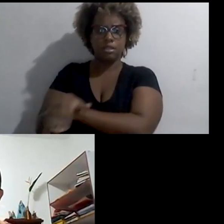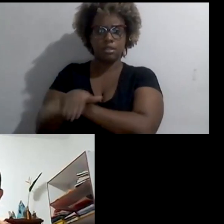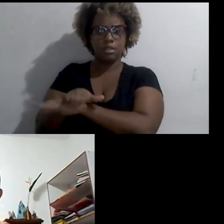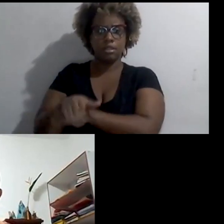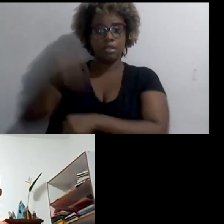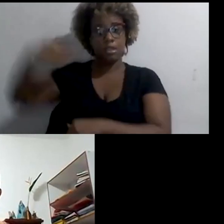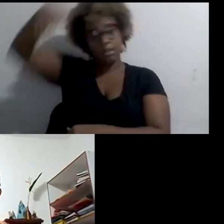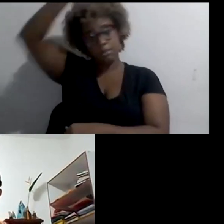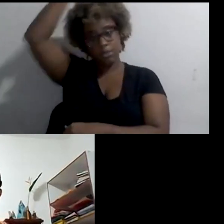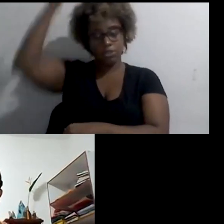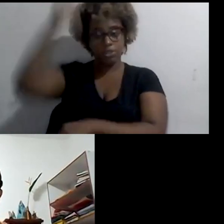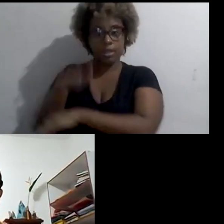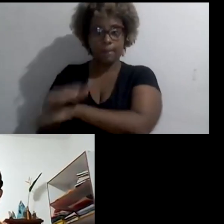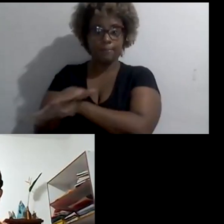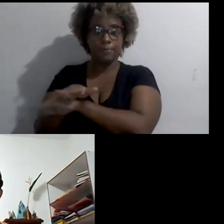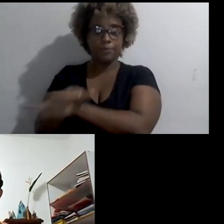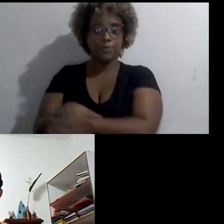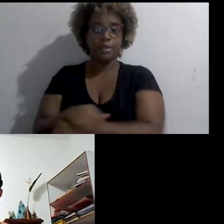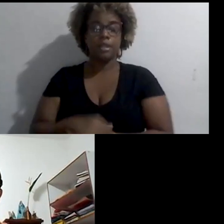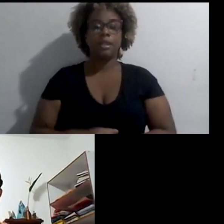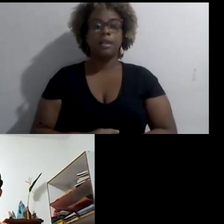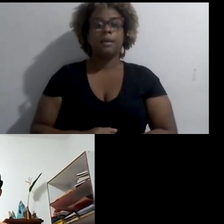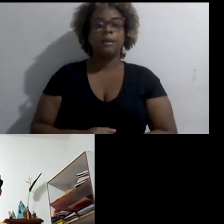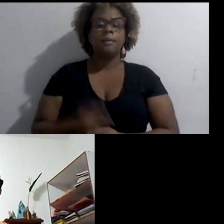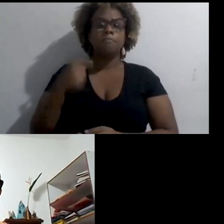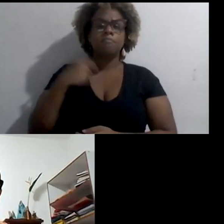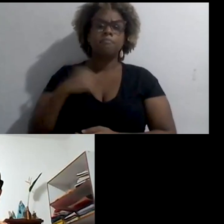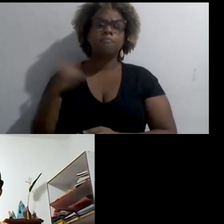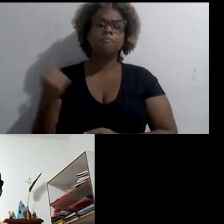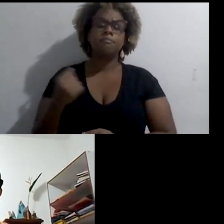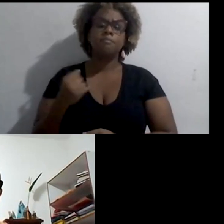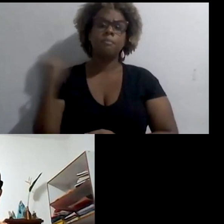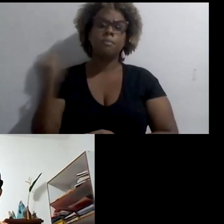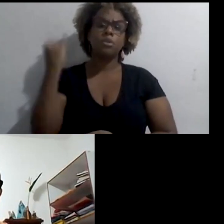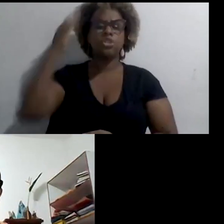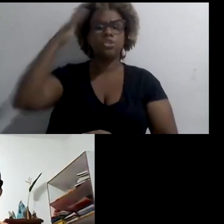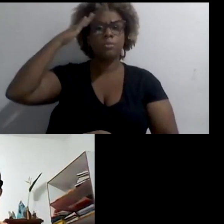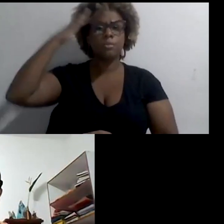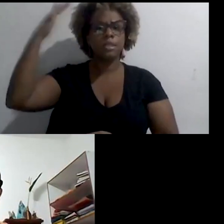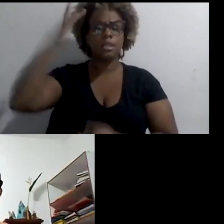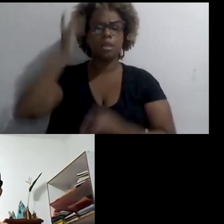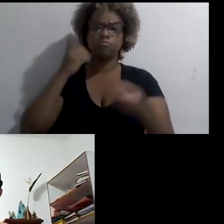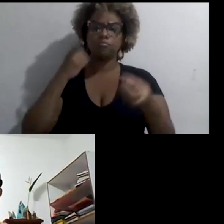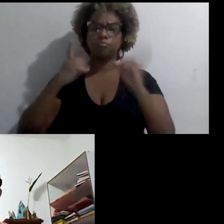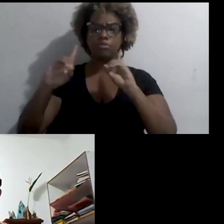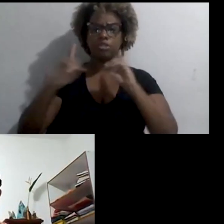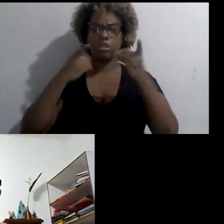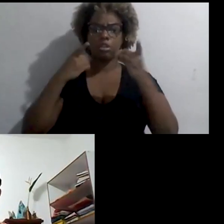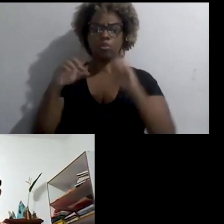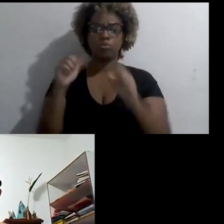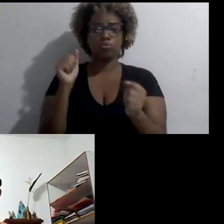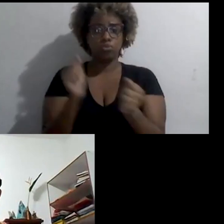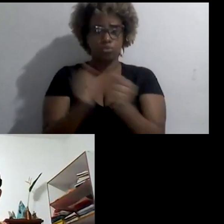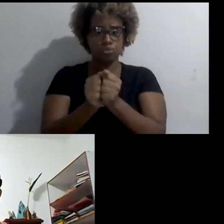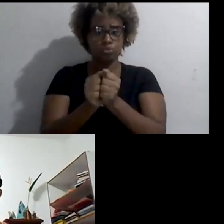Então, é pensar nessa... Então, acho que é necessário a gente pensar nesse diálogo mesmo, né, junto com a Secretaria de Cultura, né, não